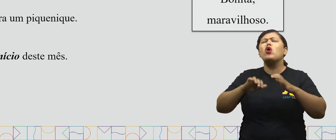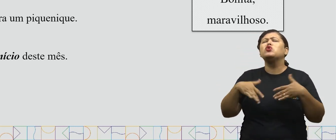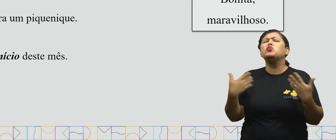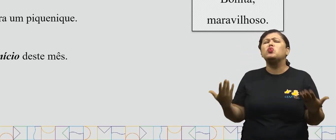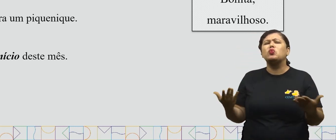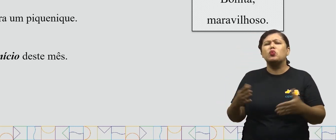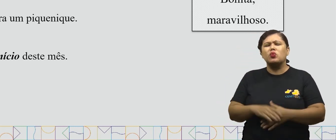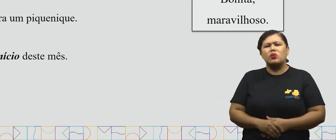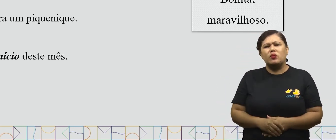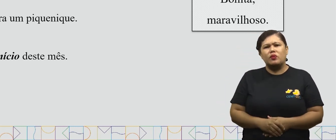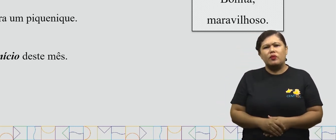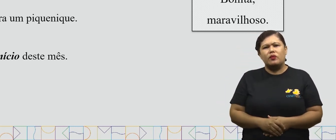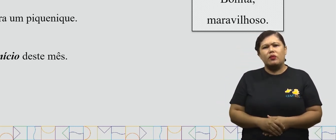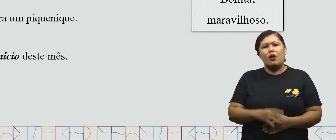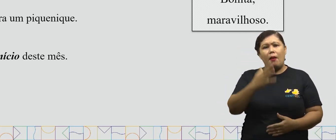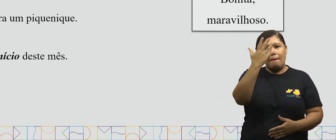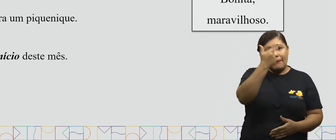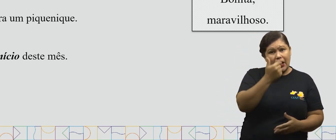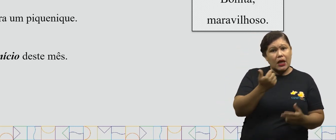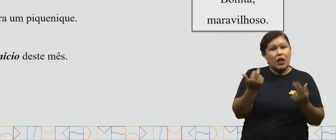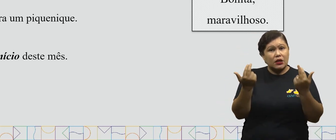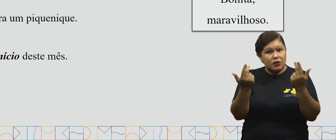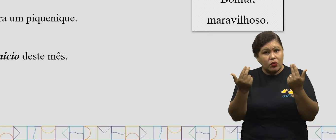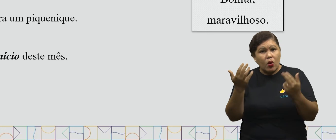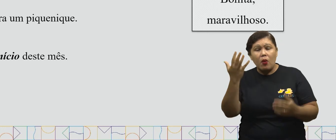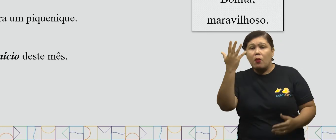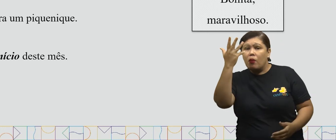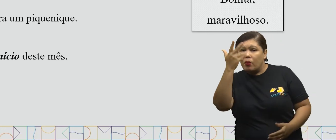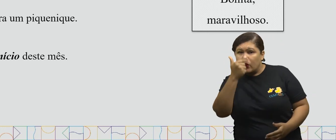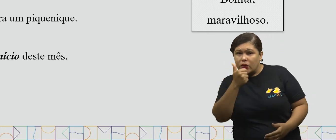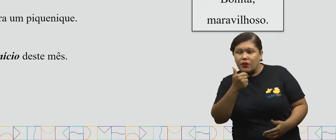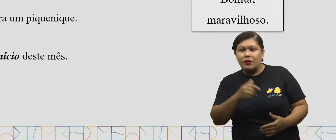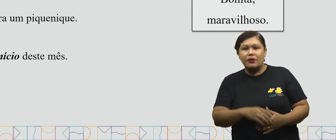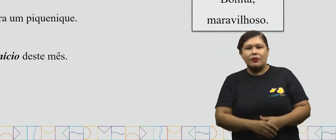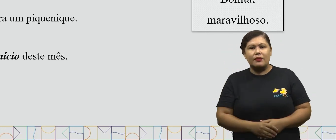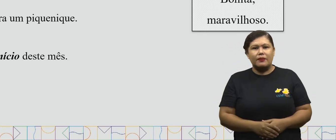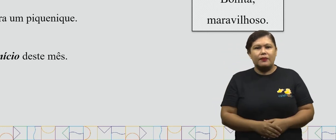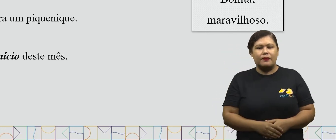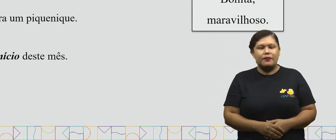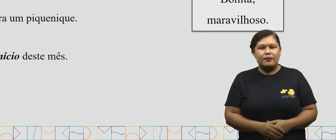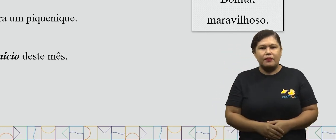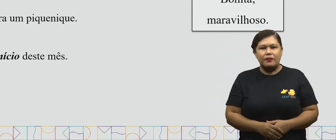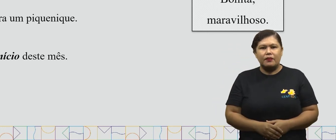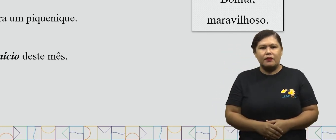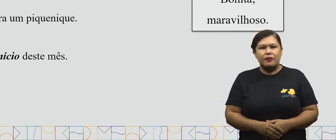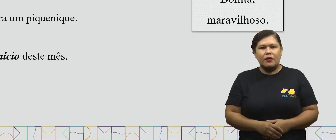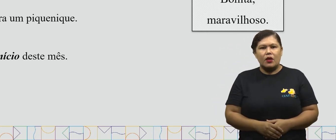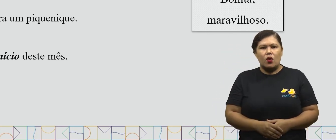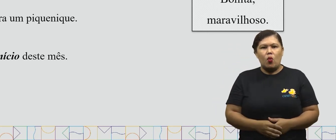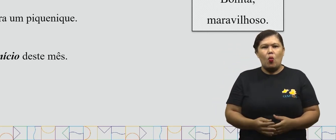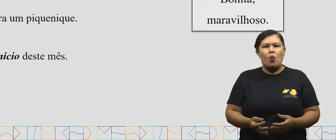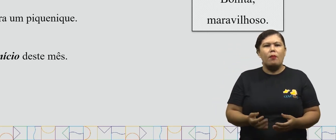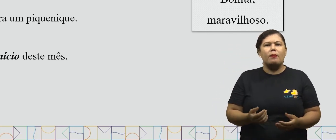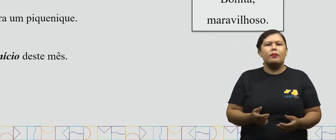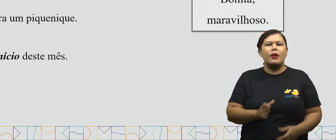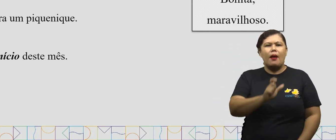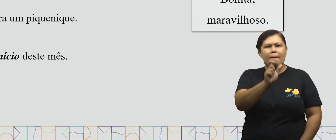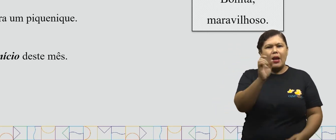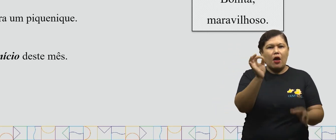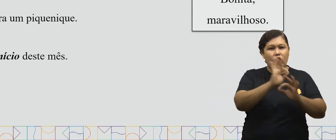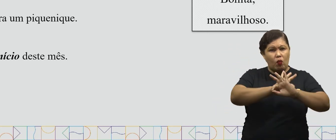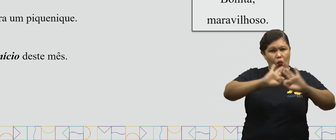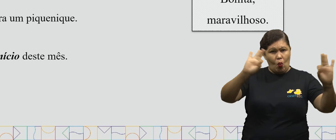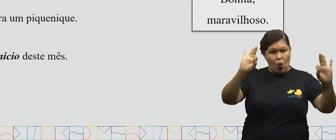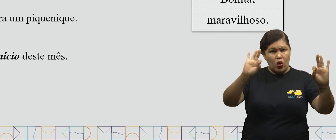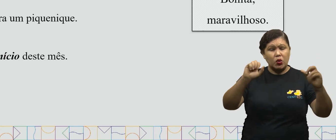pode ser substituída por qual dessas palavras que estão no quadro? bonita. Bela é o mesmo que